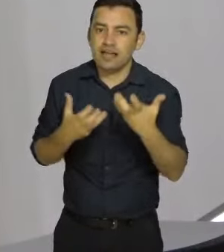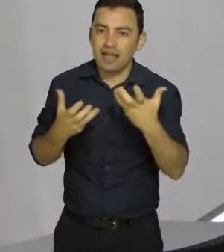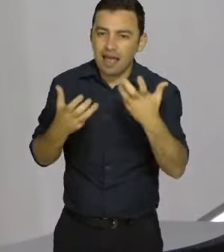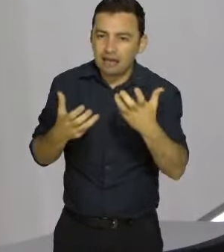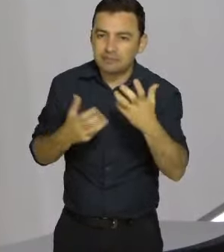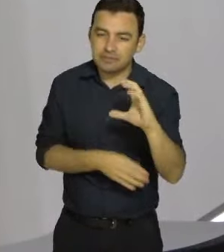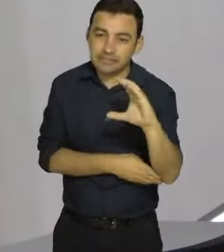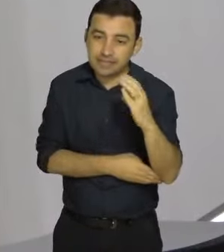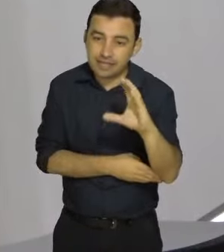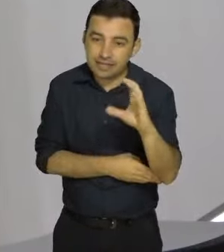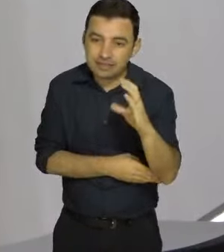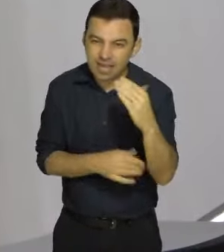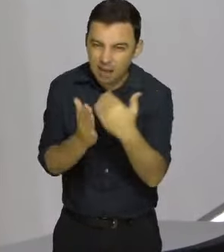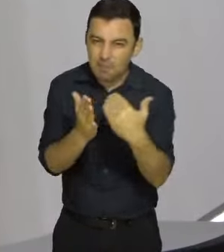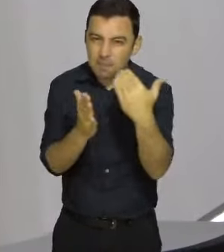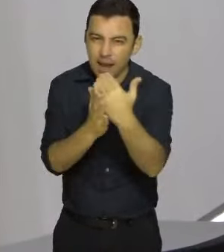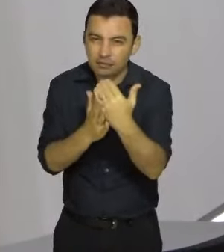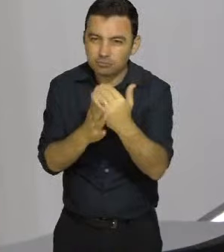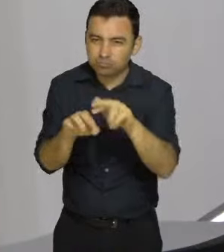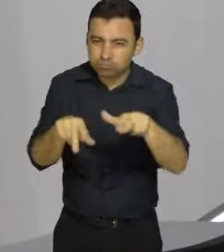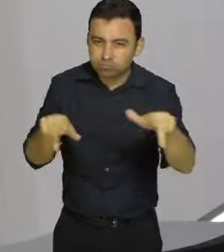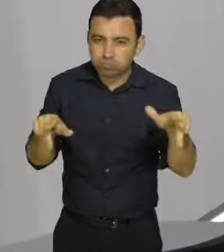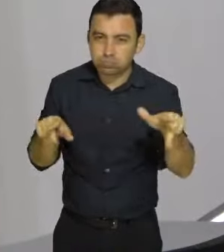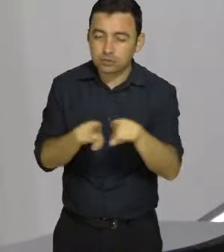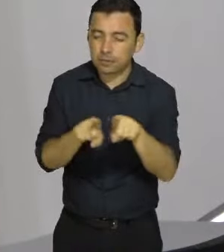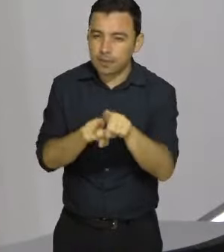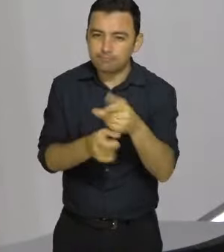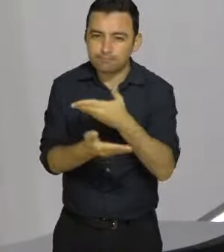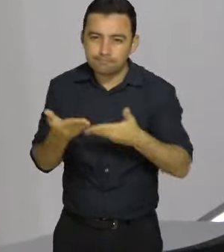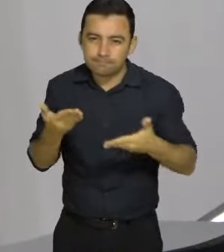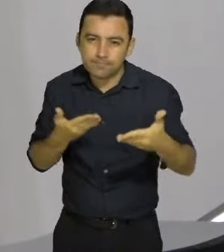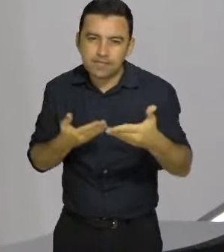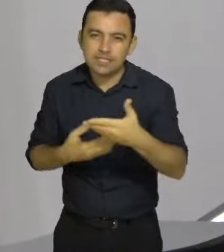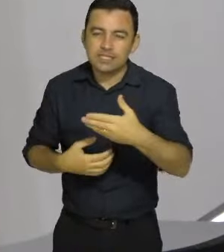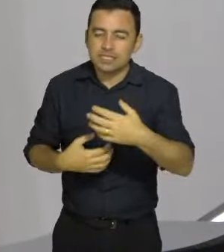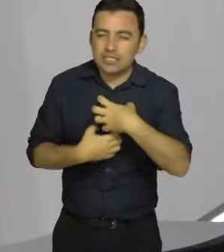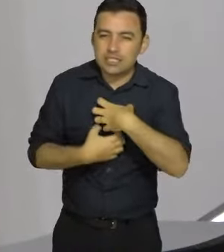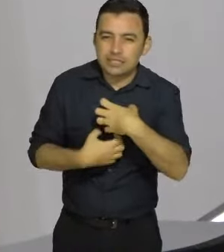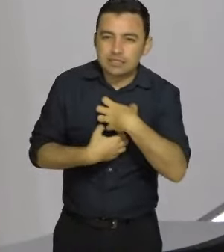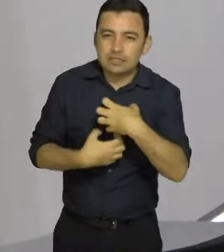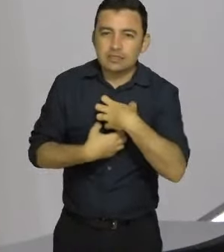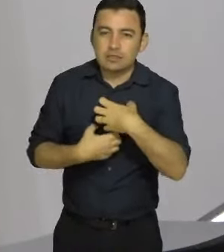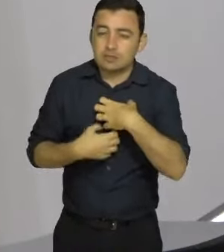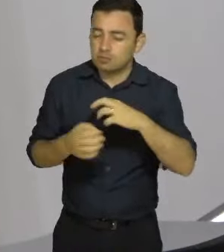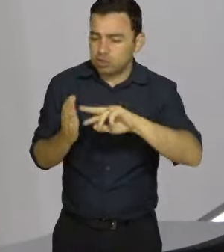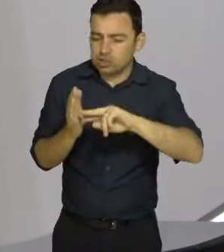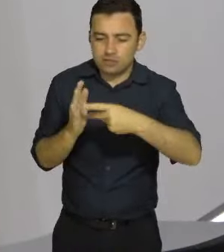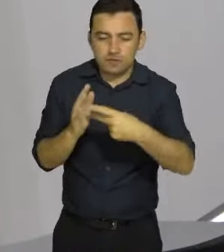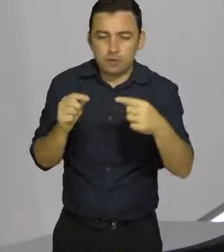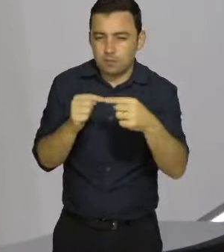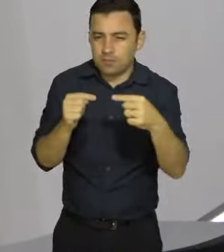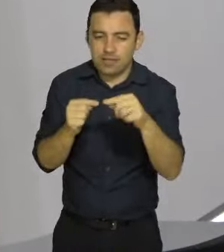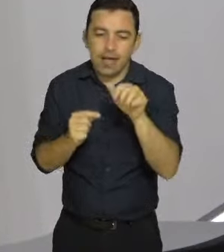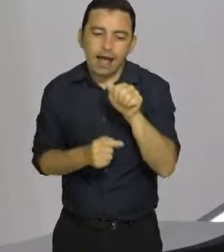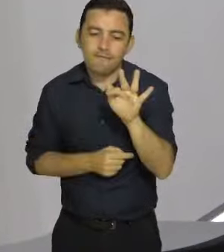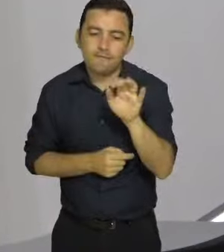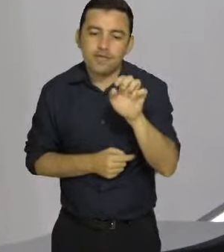ciência mais plural e afetiva, com todos os significados que a palavra afetiva possa